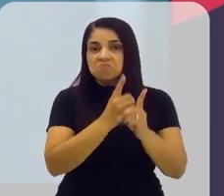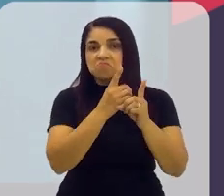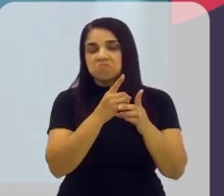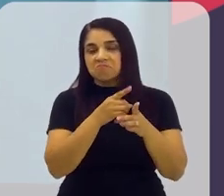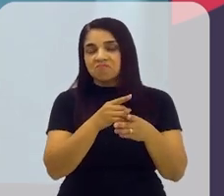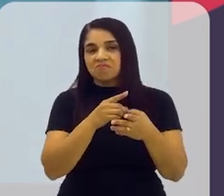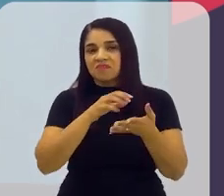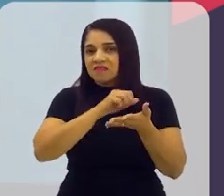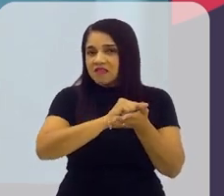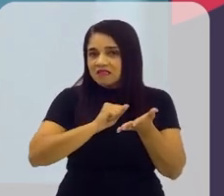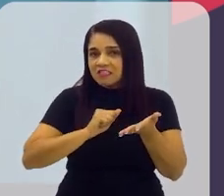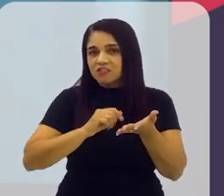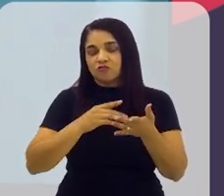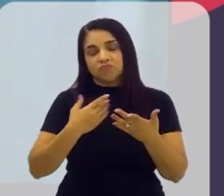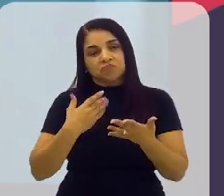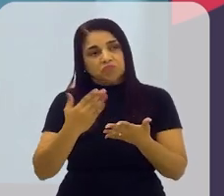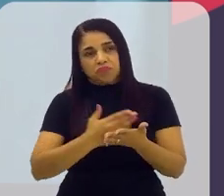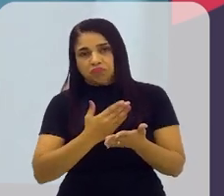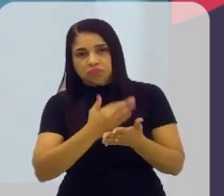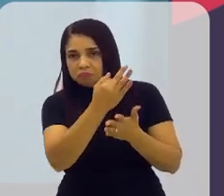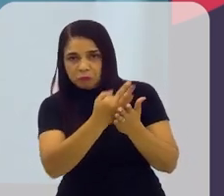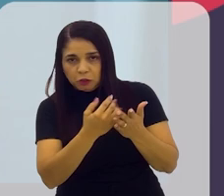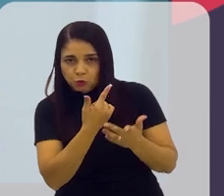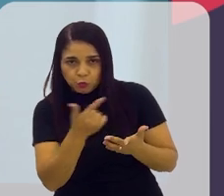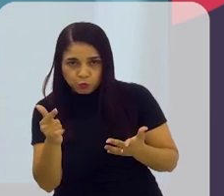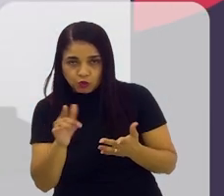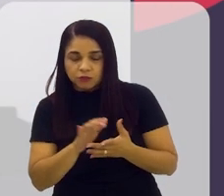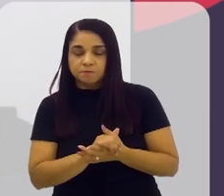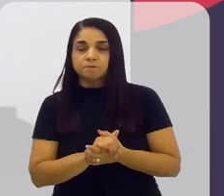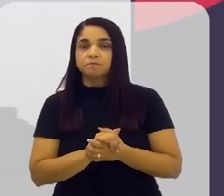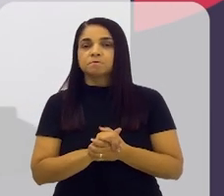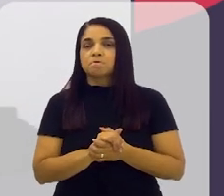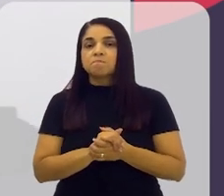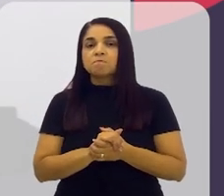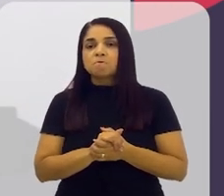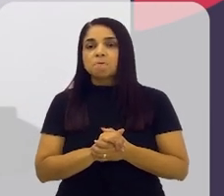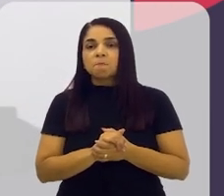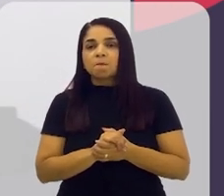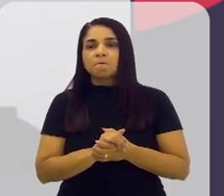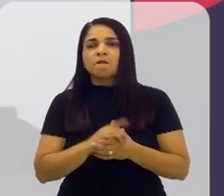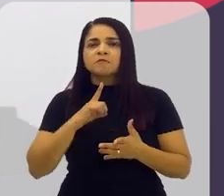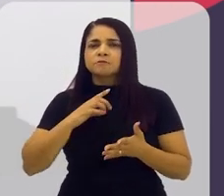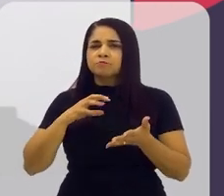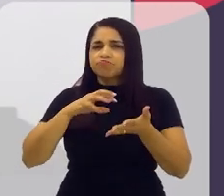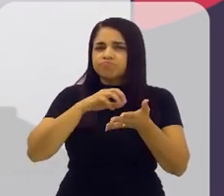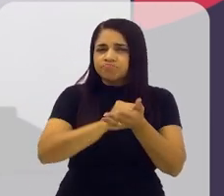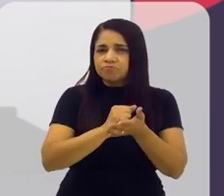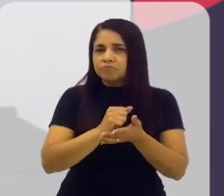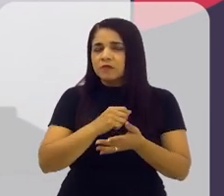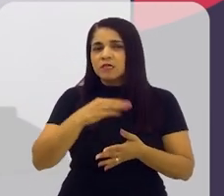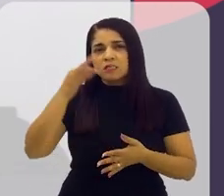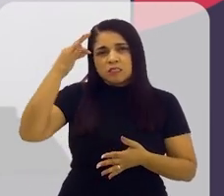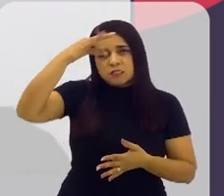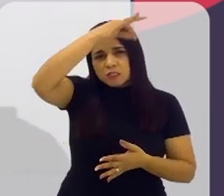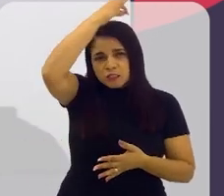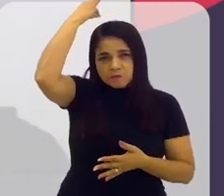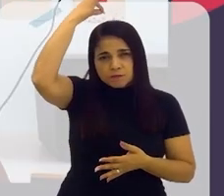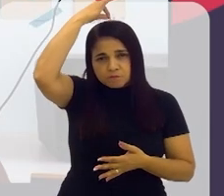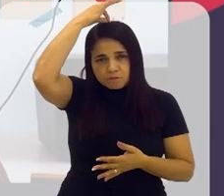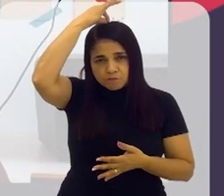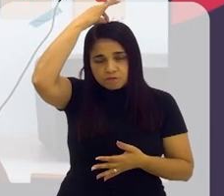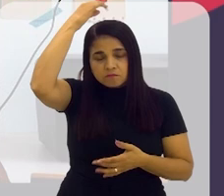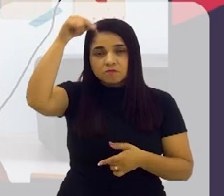encontrou nenhum registro em texto, em nada desse tipo. E para além disso, tinha um registro no Espírito Santo para a